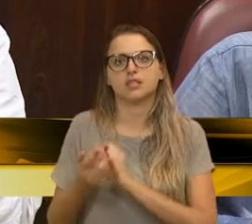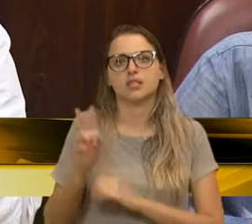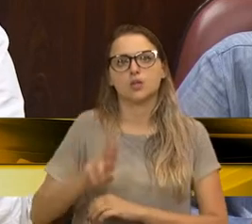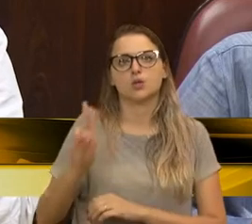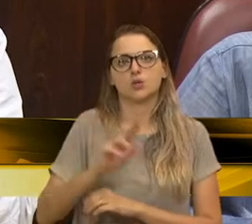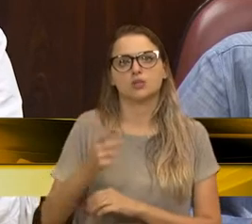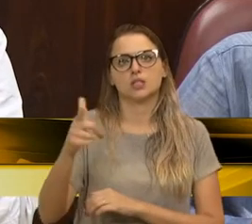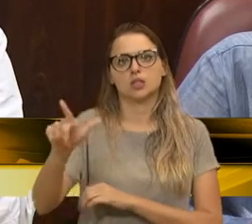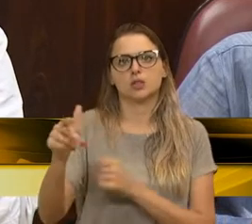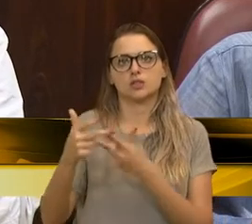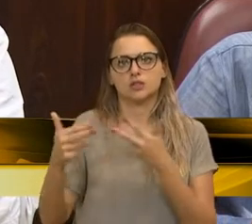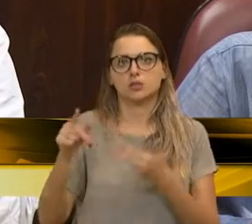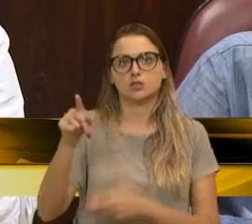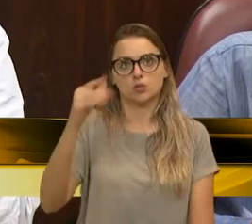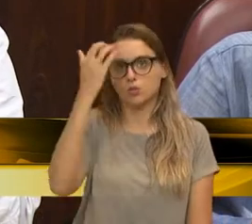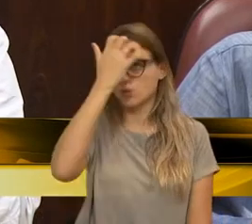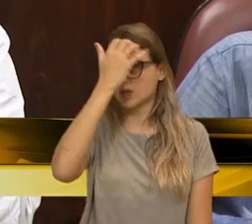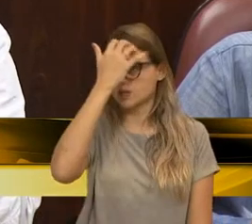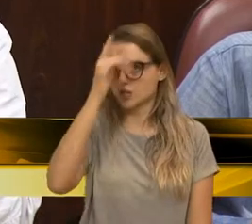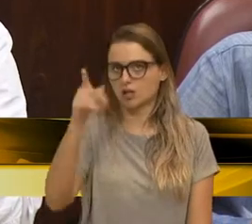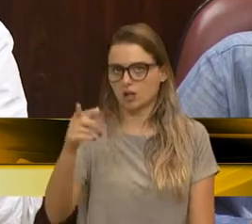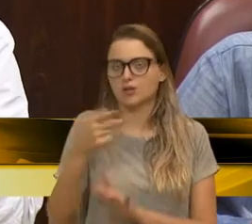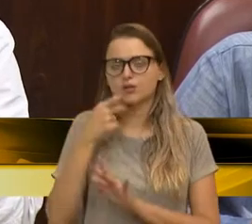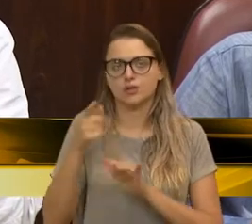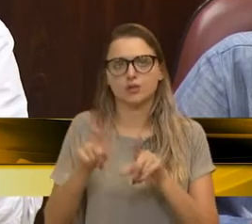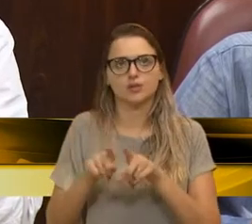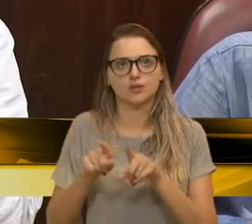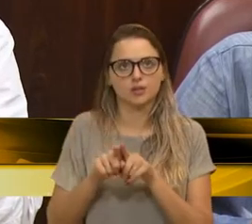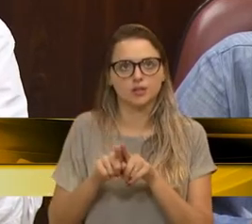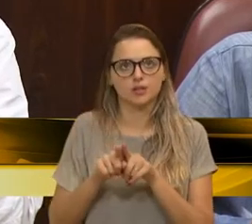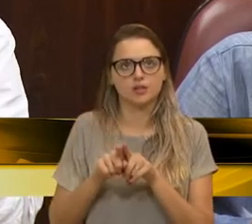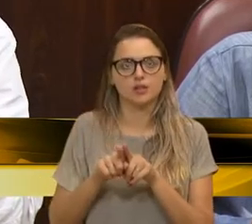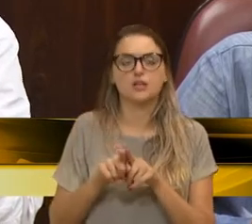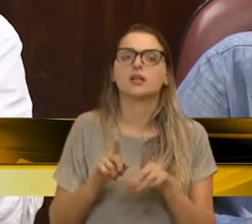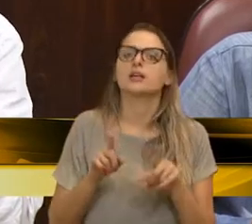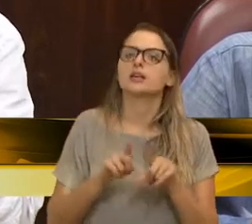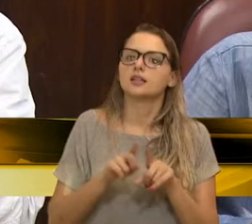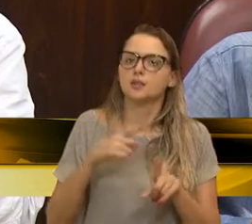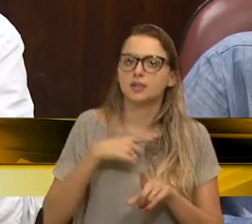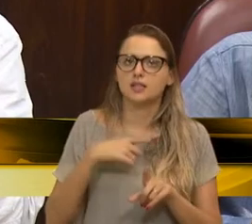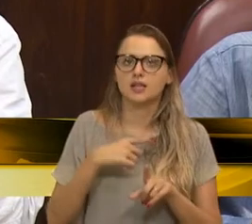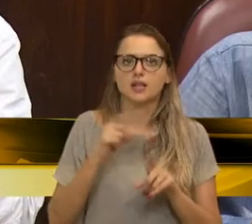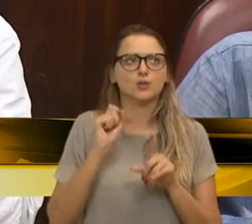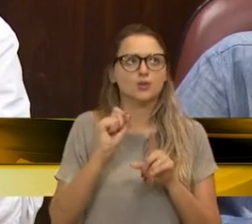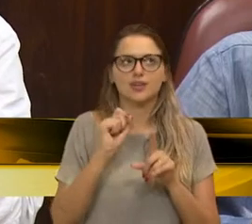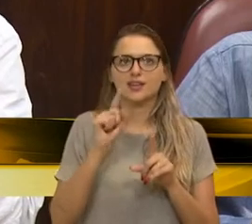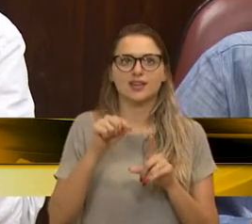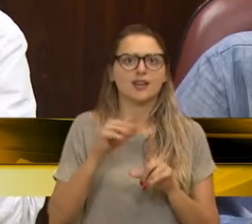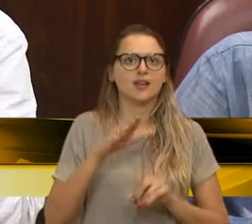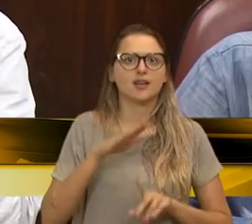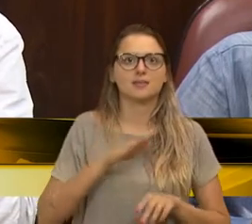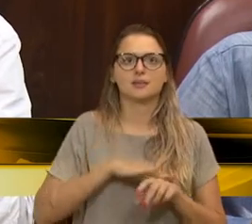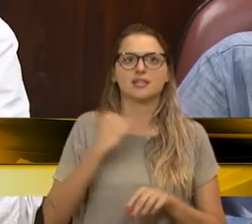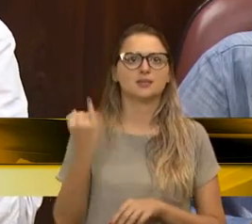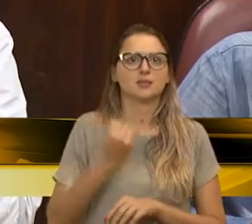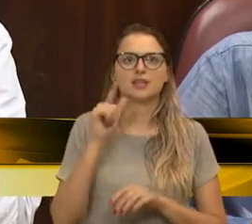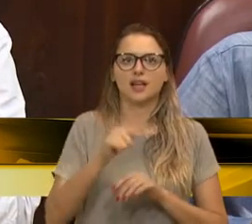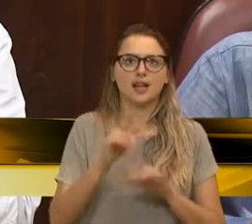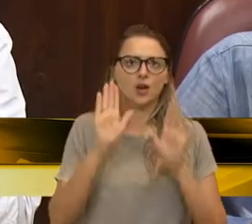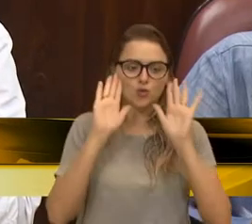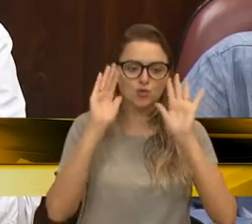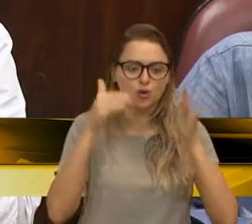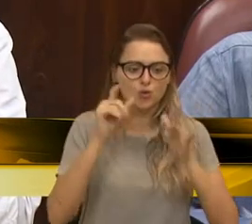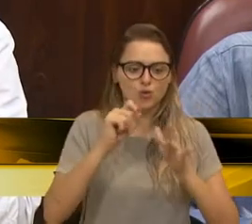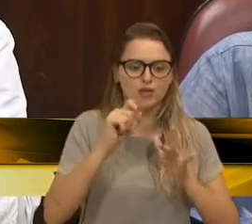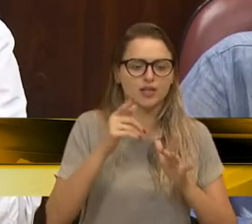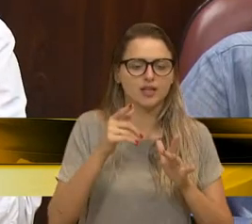A vereadora Dilotes, de certa forma, apontou essa questão. Além de ter uma questão central, que para mim, enquanto nação, para mim é o cerne da questão, que é